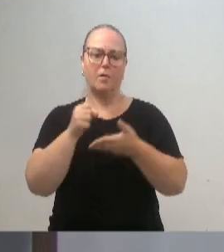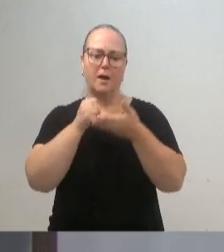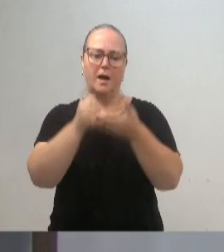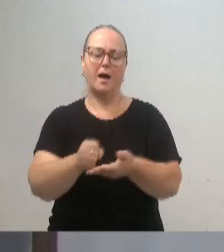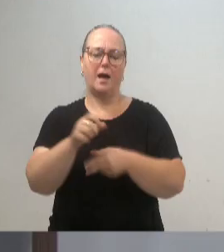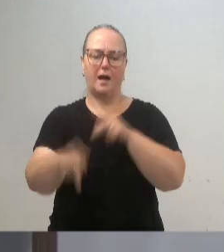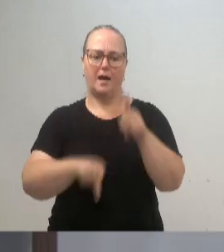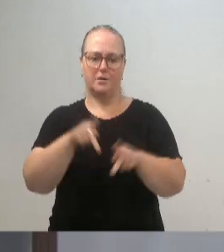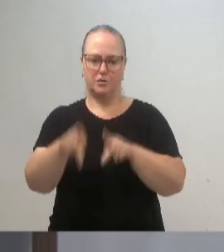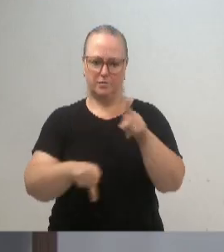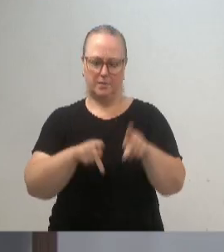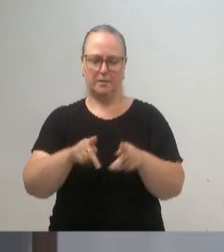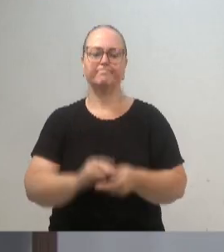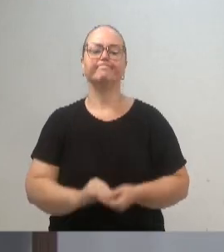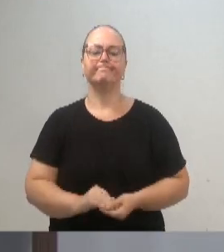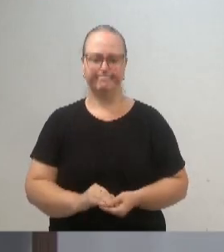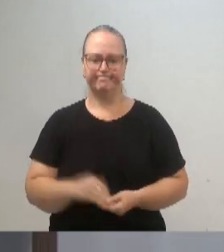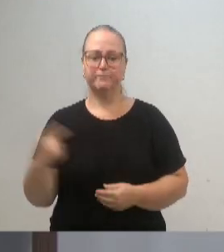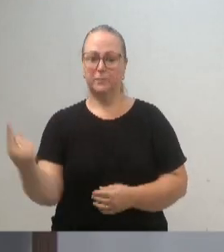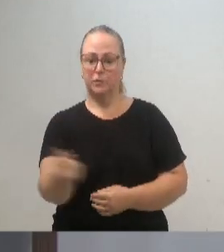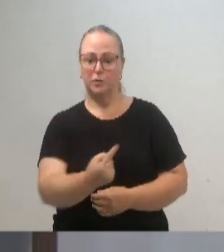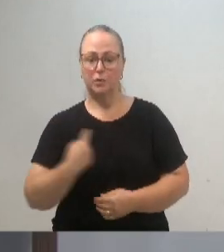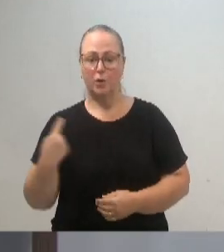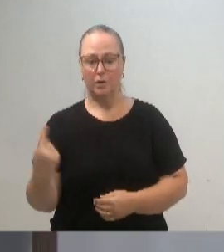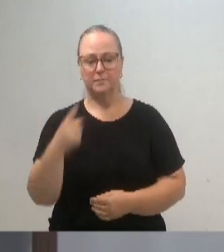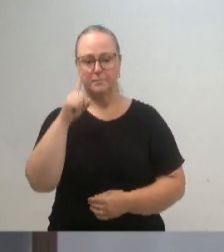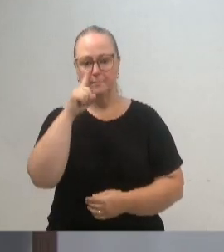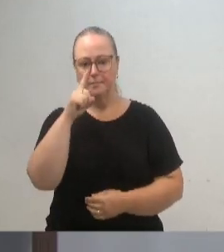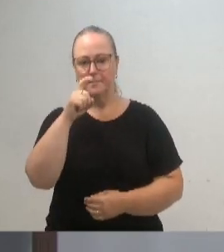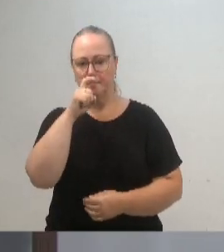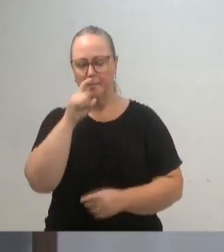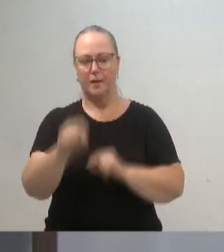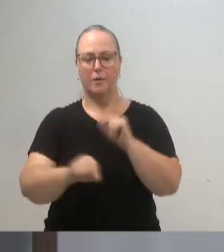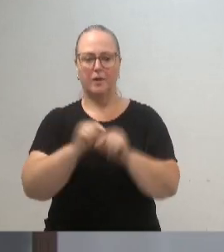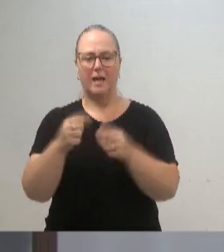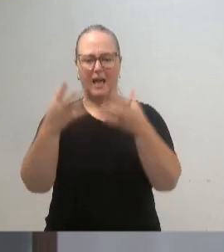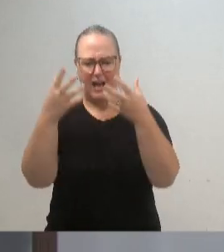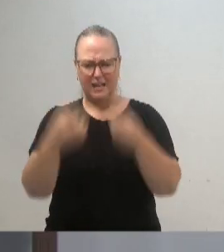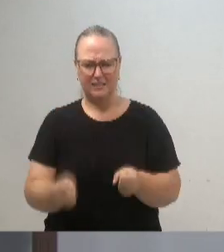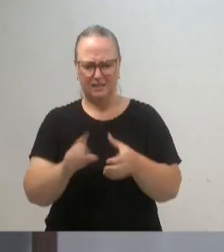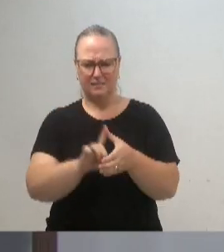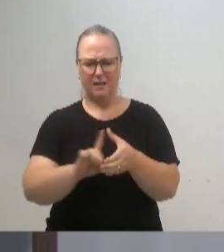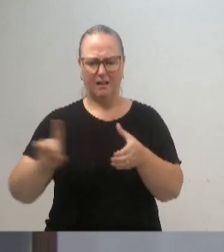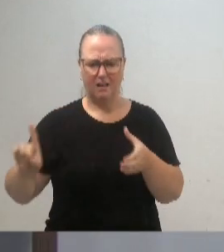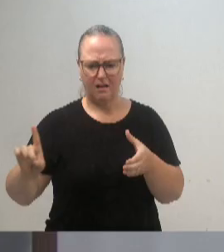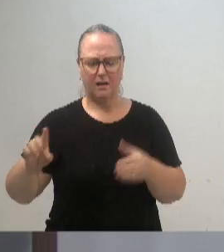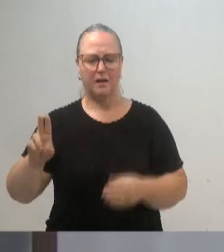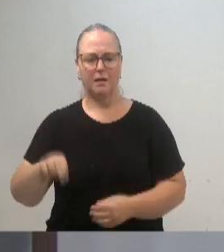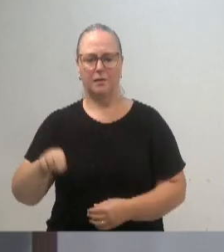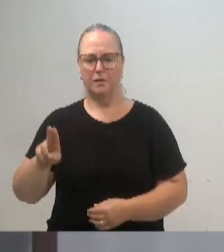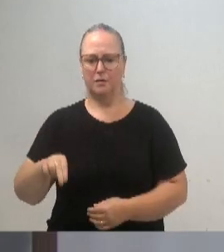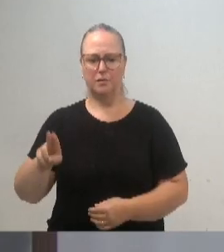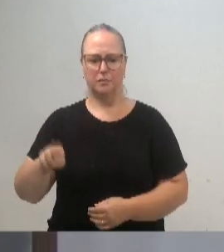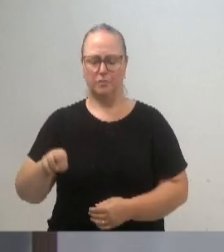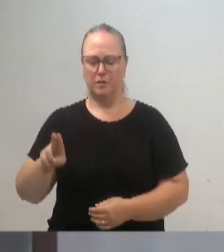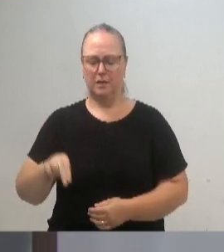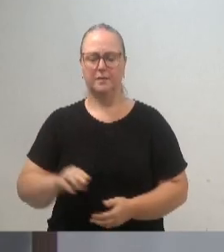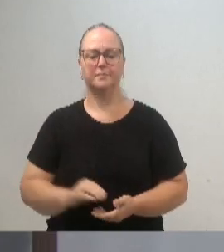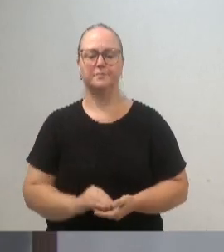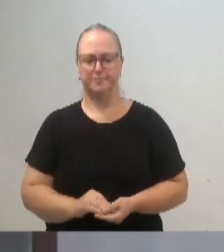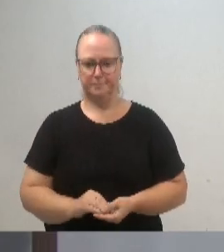aqui, nosso grupo de mães e pais, não vamos permitir nenhum tipo de segregação. E todos, sem